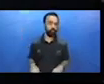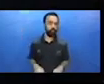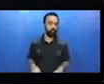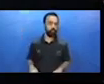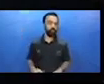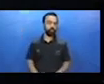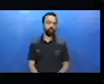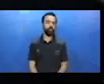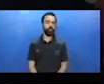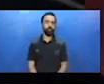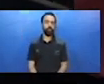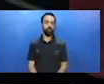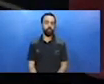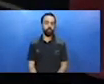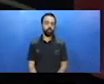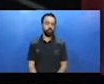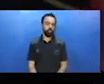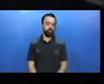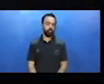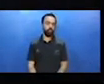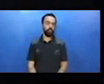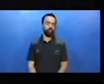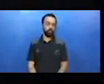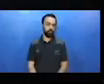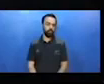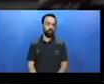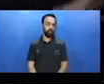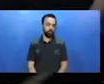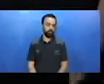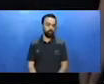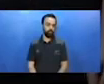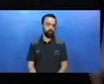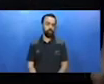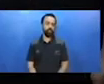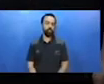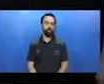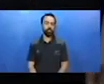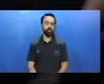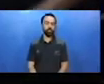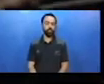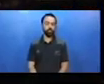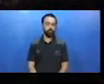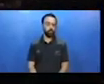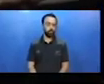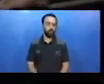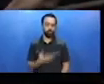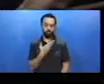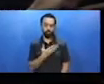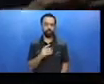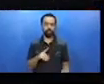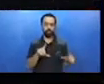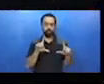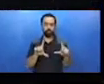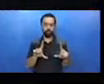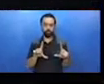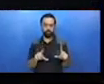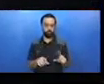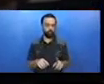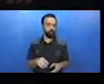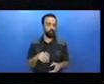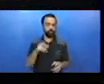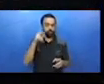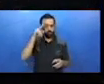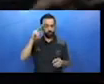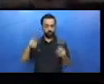partes do nosso corpo de uma forma constante. E é uma atividade física das mais completas que existe. Aqui nessa imagem aqui nós vemos aqui o pessoal nadando em